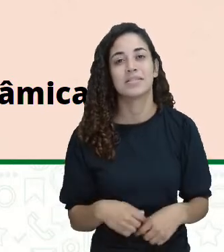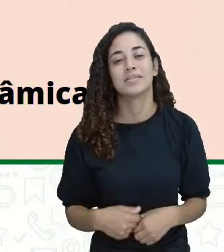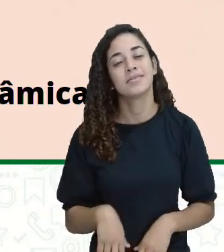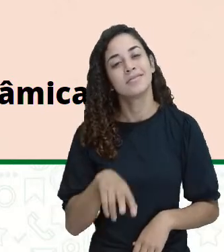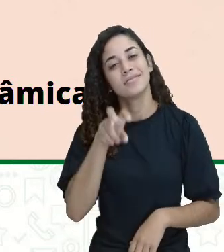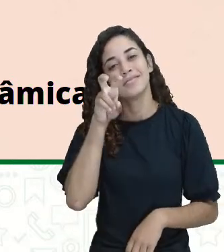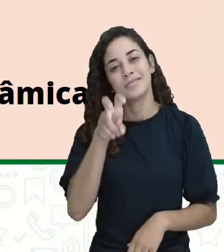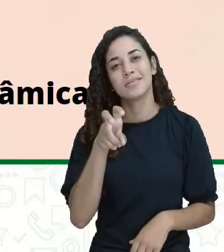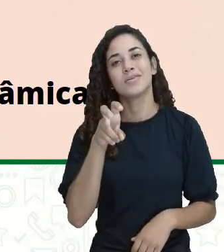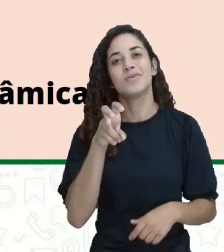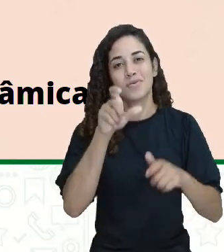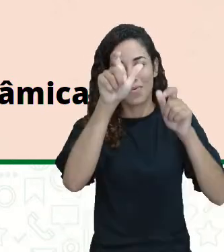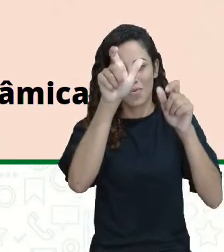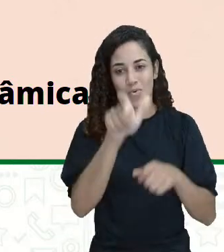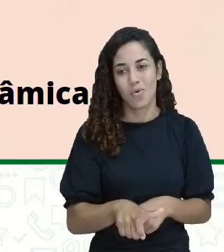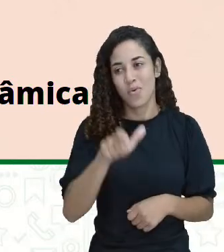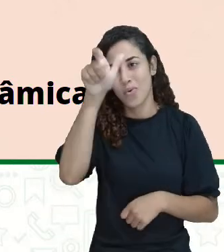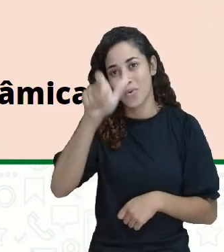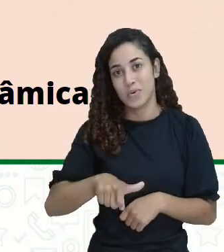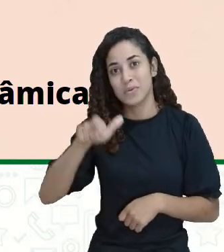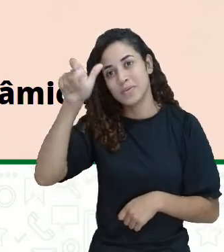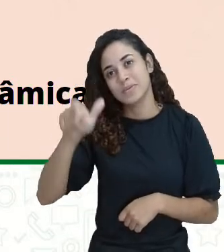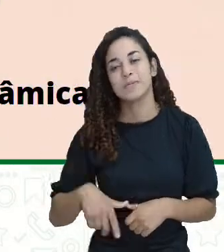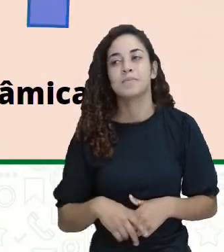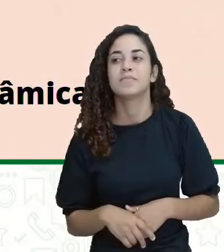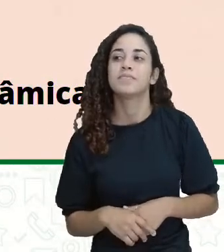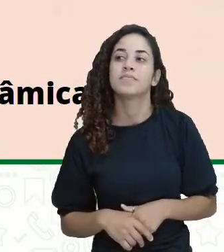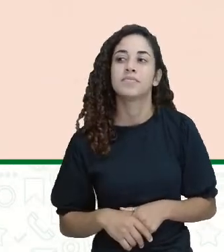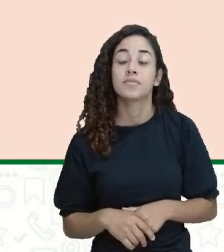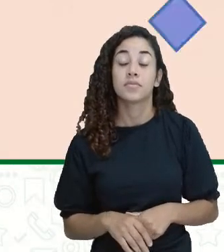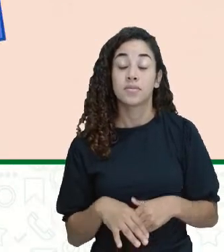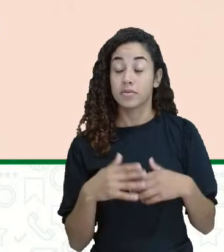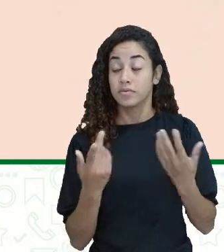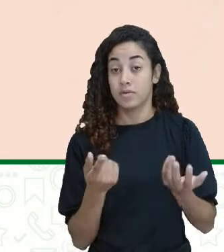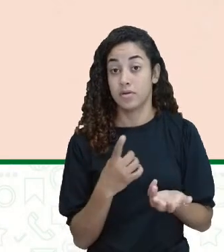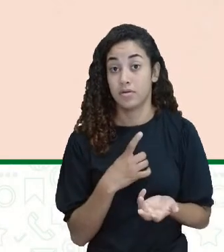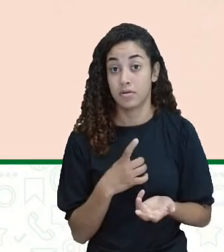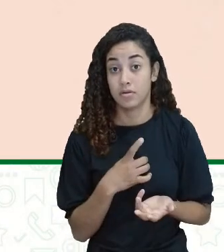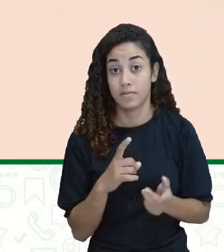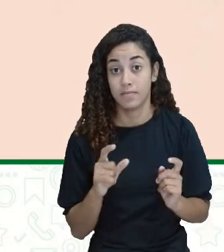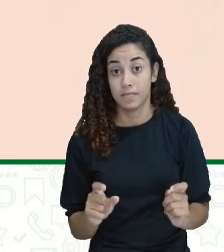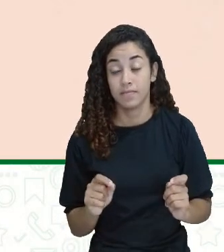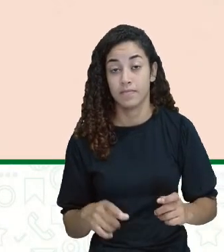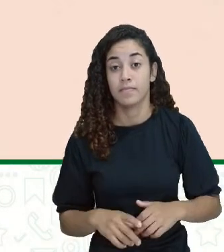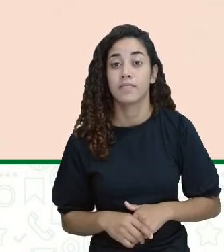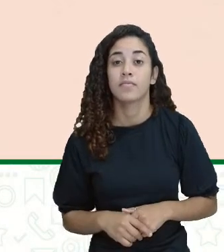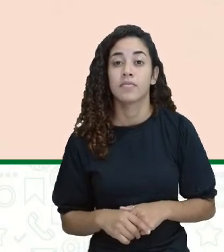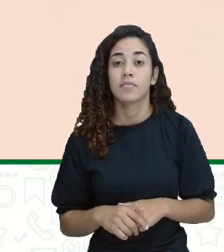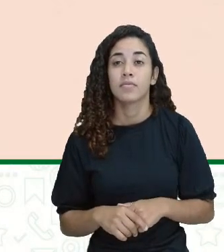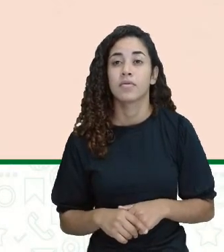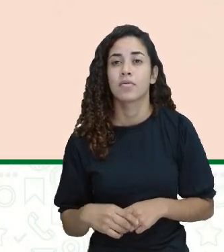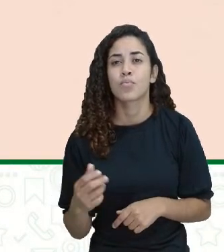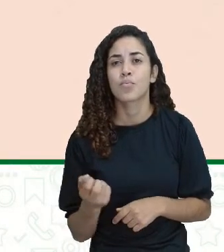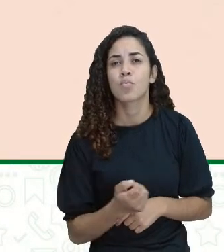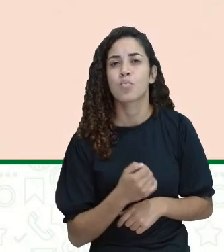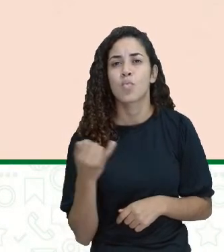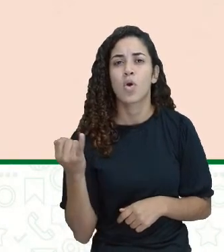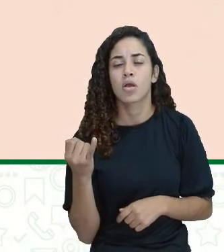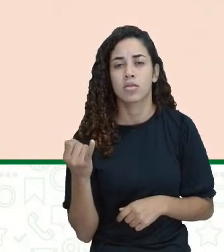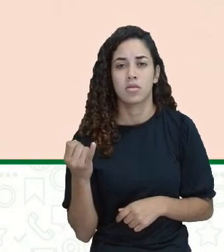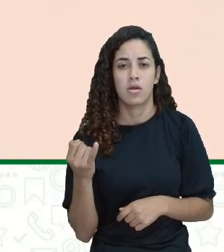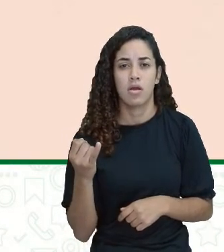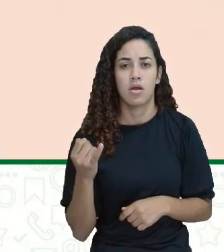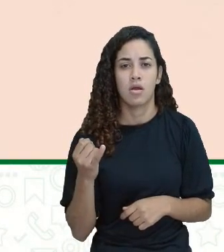de cerâmica, certo? Então, eu vou ter aí quantas linhas de cerâmica